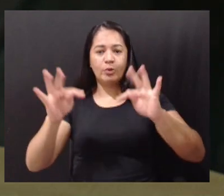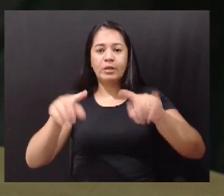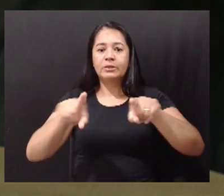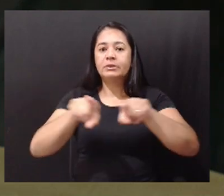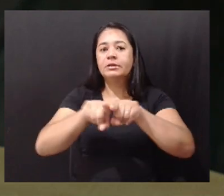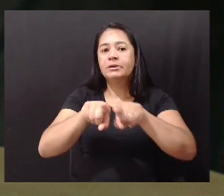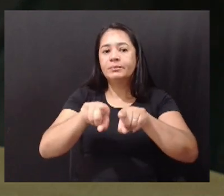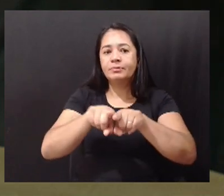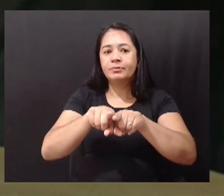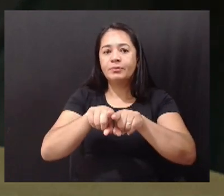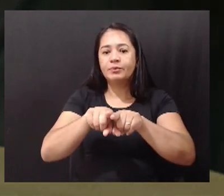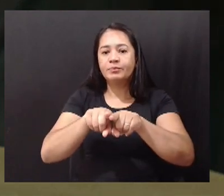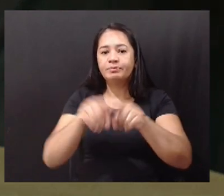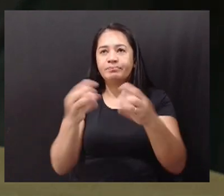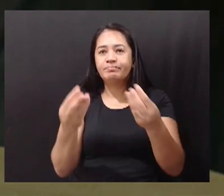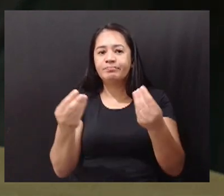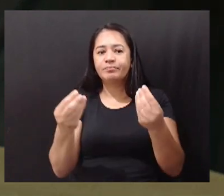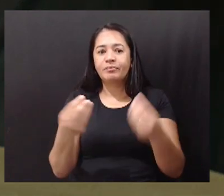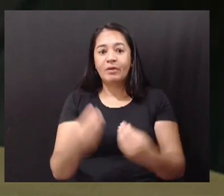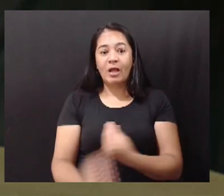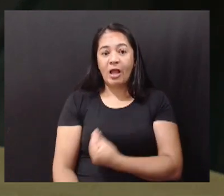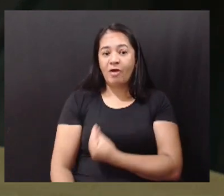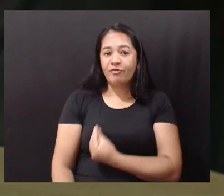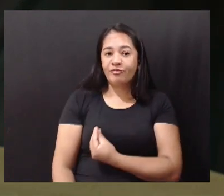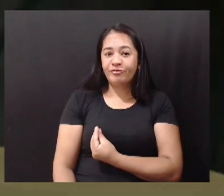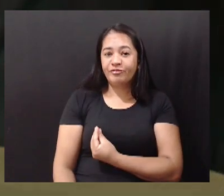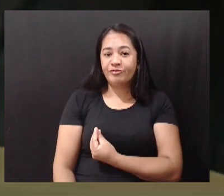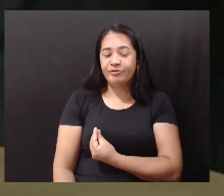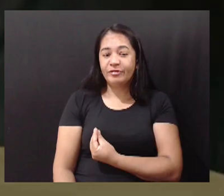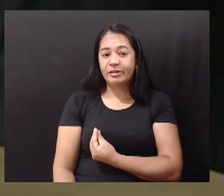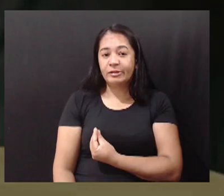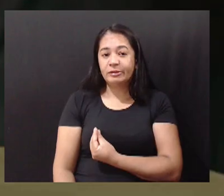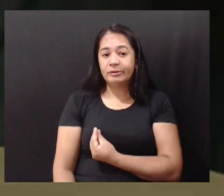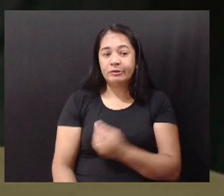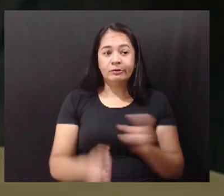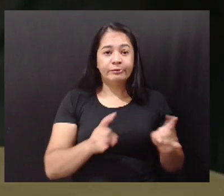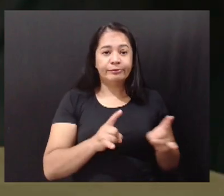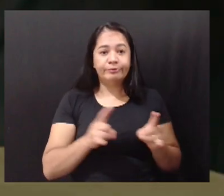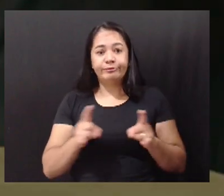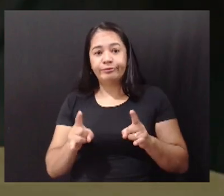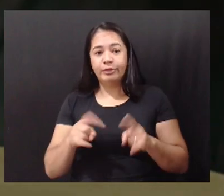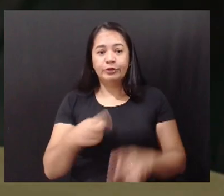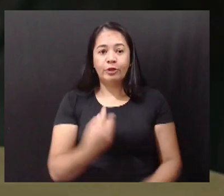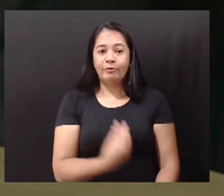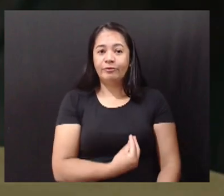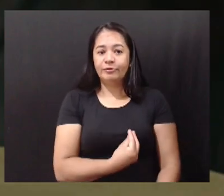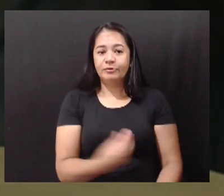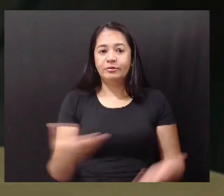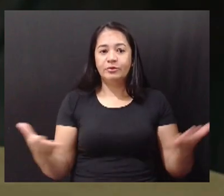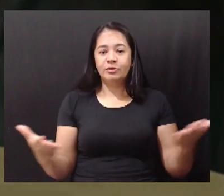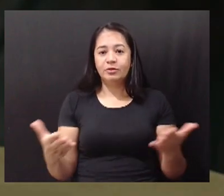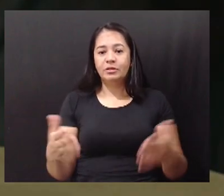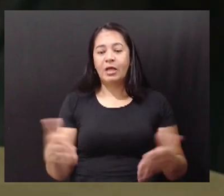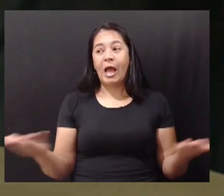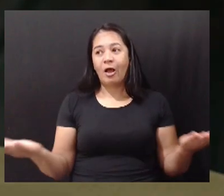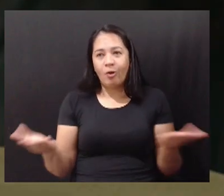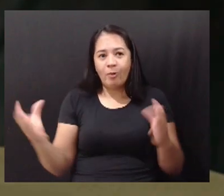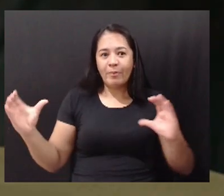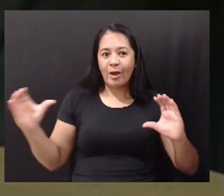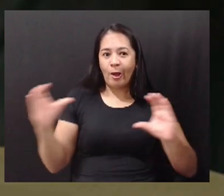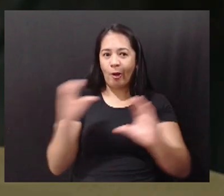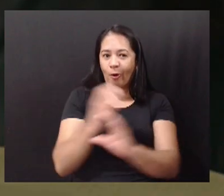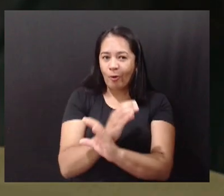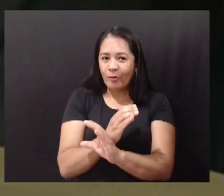essa vida meio que automatizada que a gente está vivendo. Então, para completar o nosso time, juntamente com a